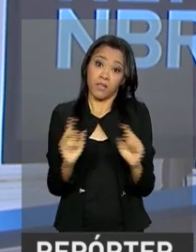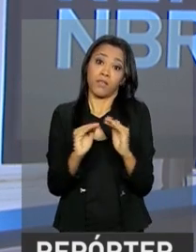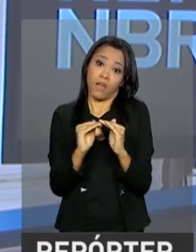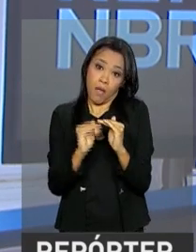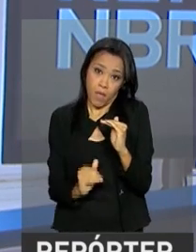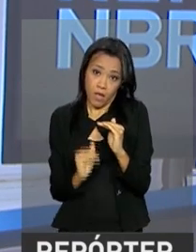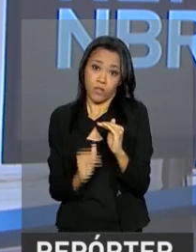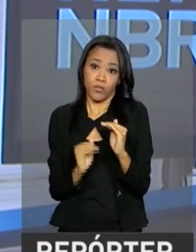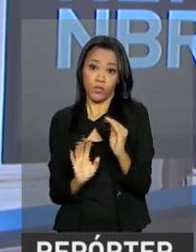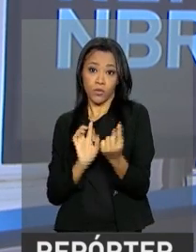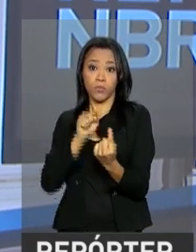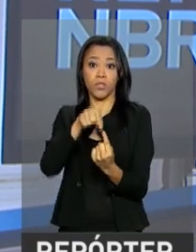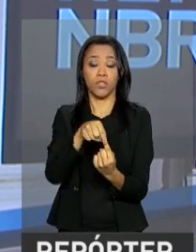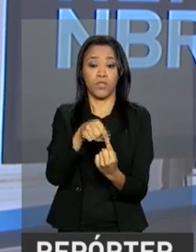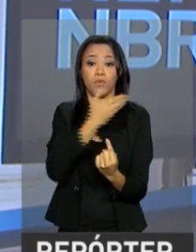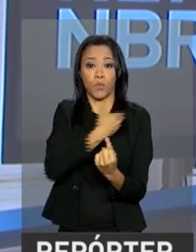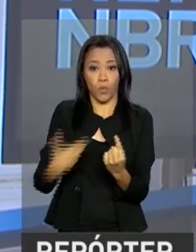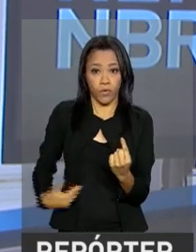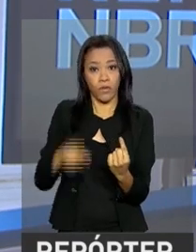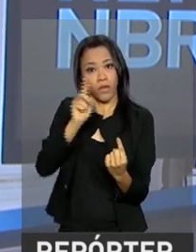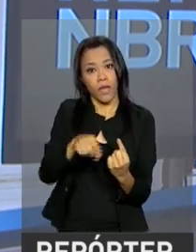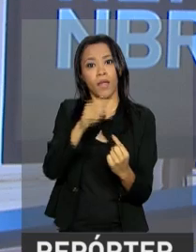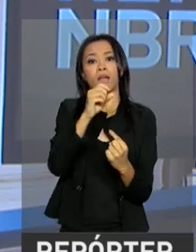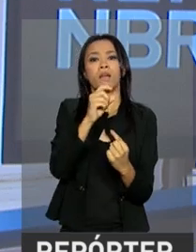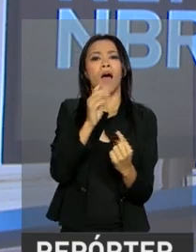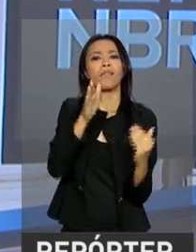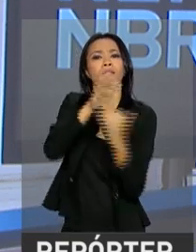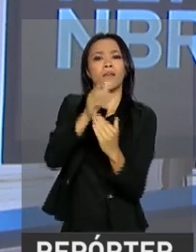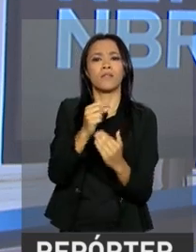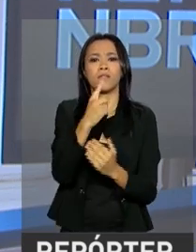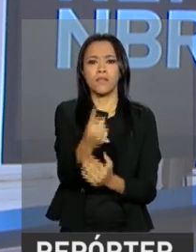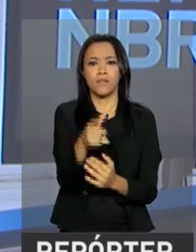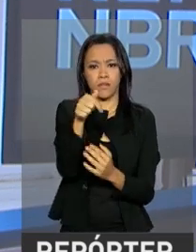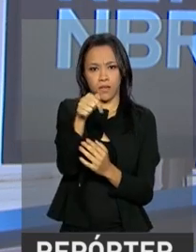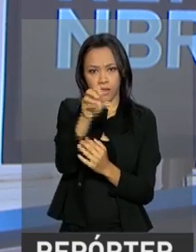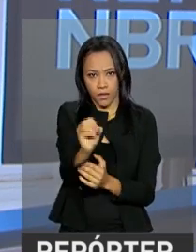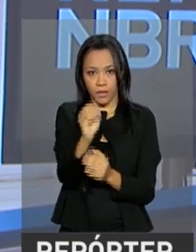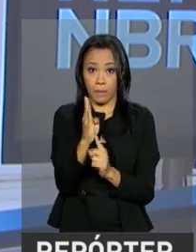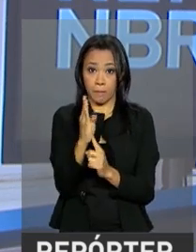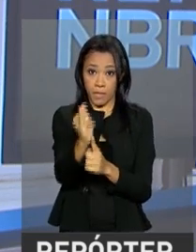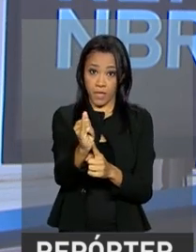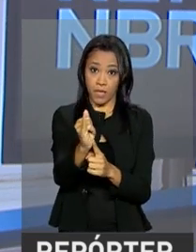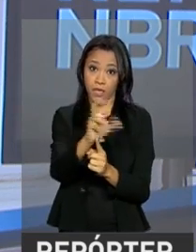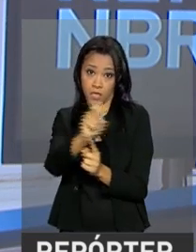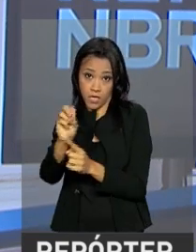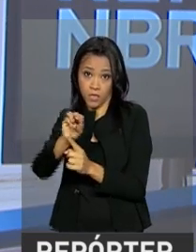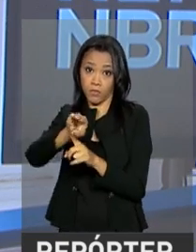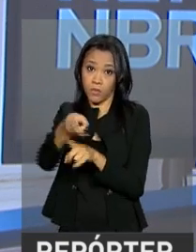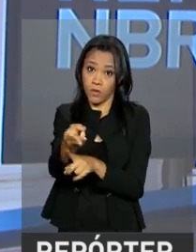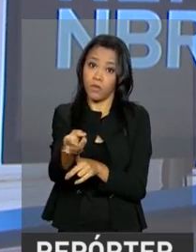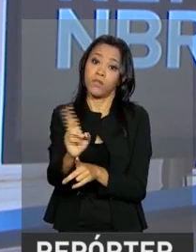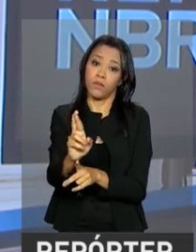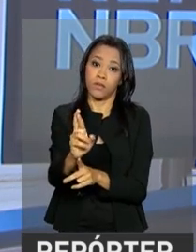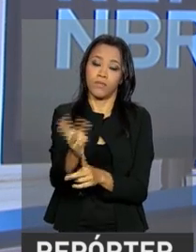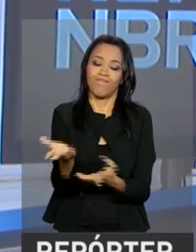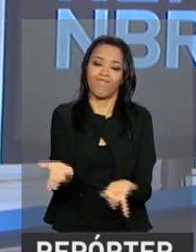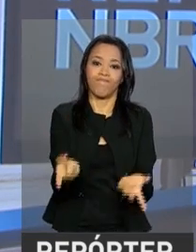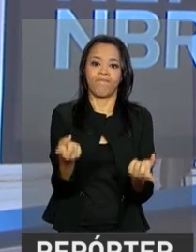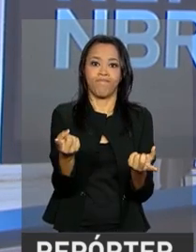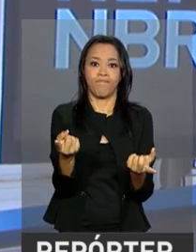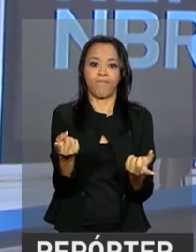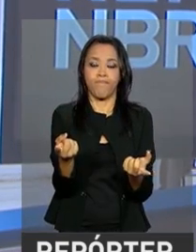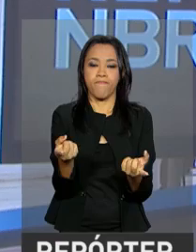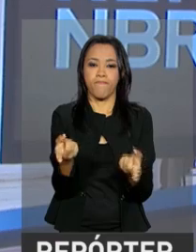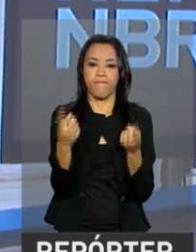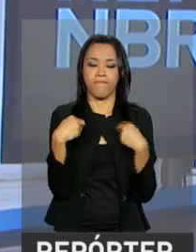Meta estipulada pelo governo que era de até r70 bilhões e meio deais e o